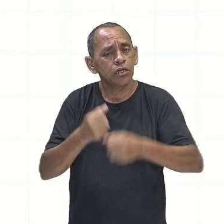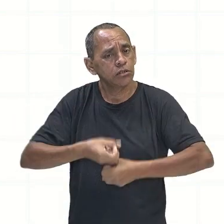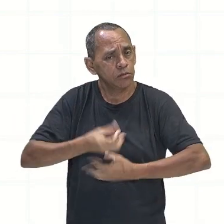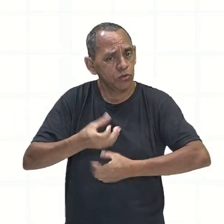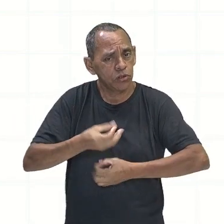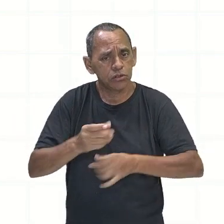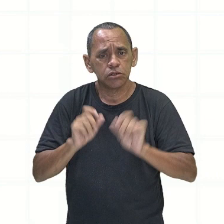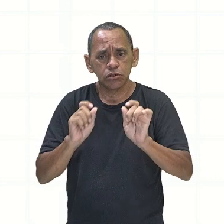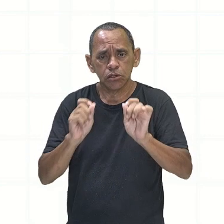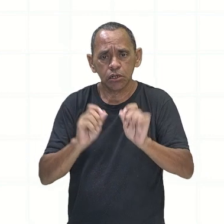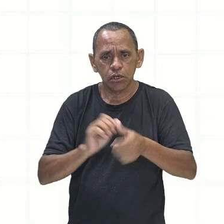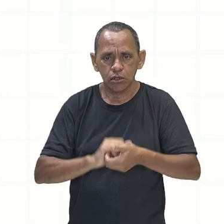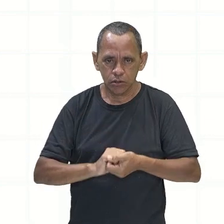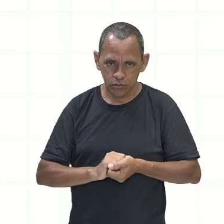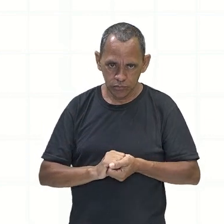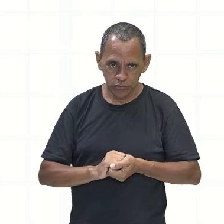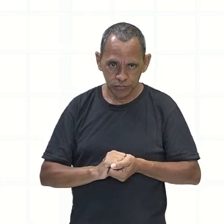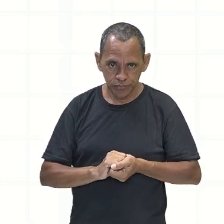aí,